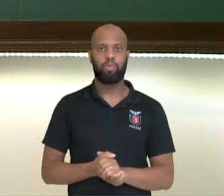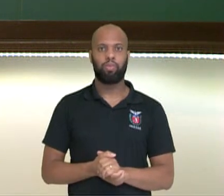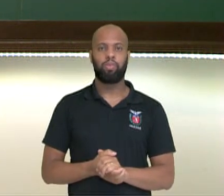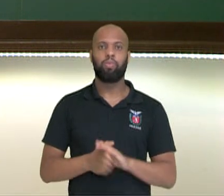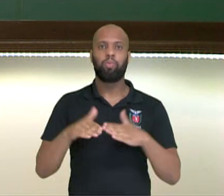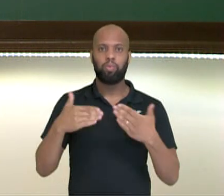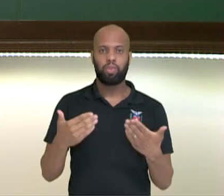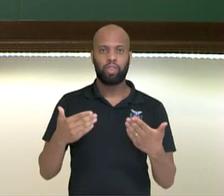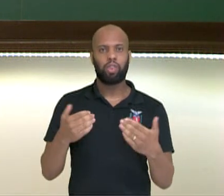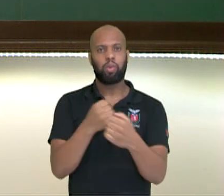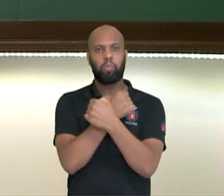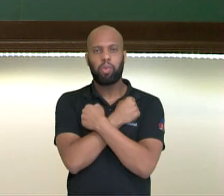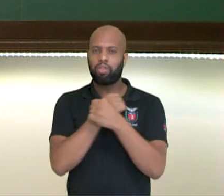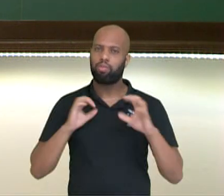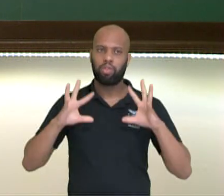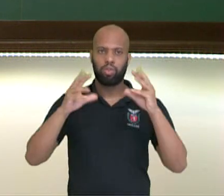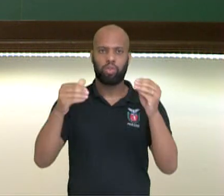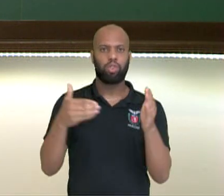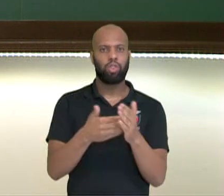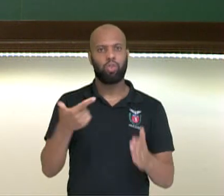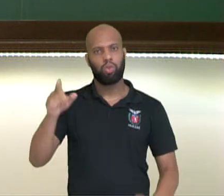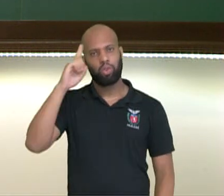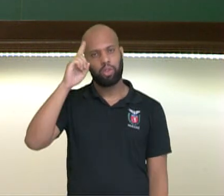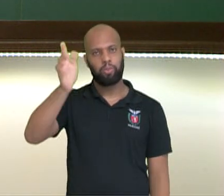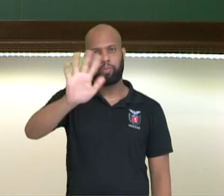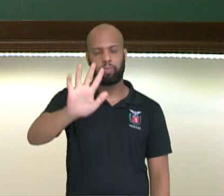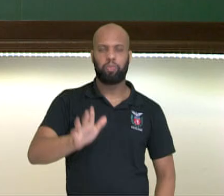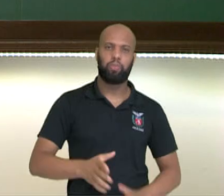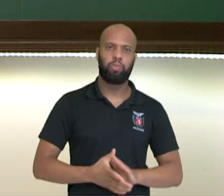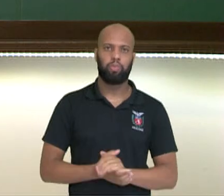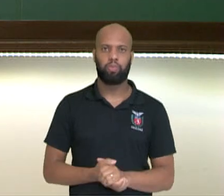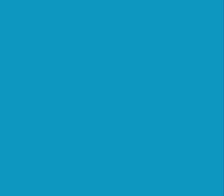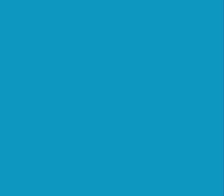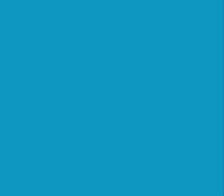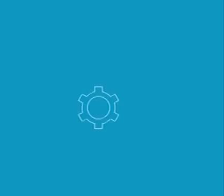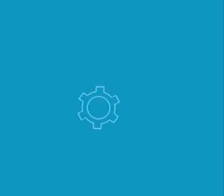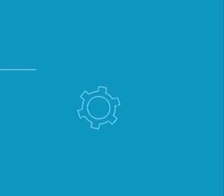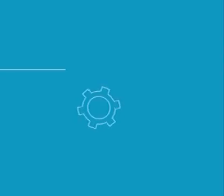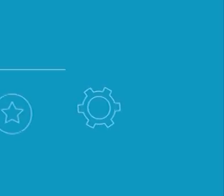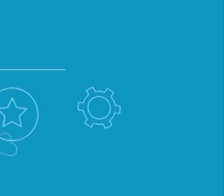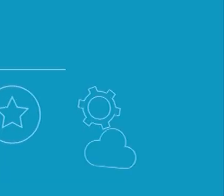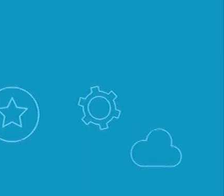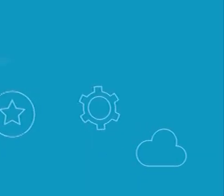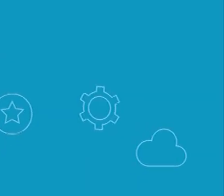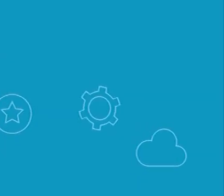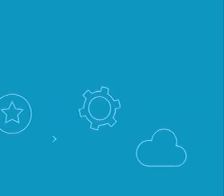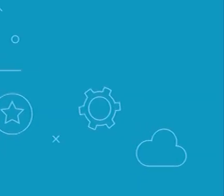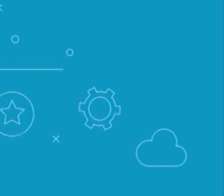Pessoal, um abraço para vocês e até a próxima aula, ok?